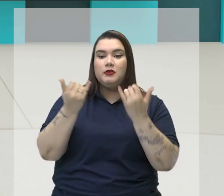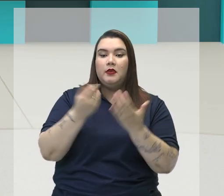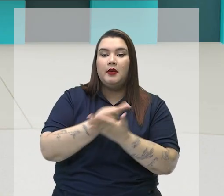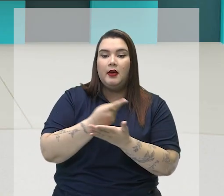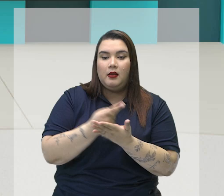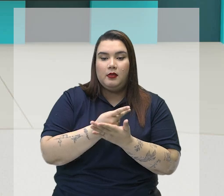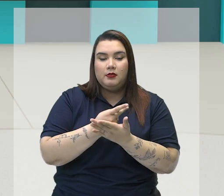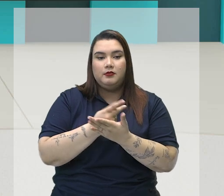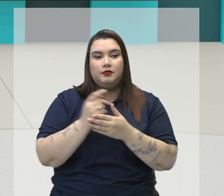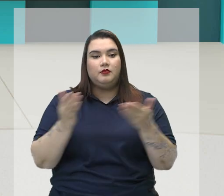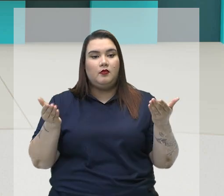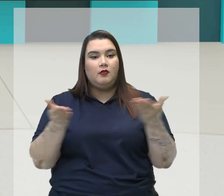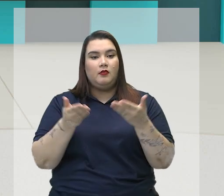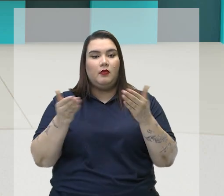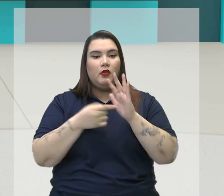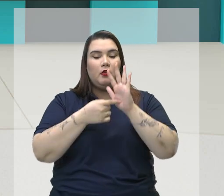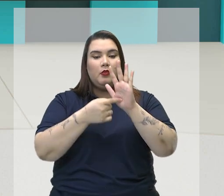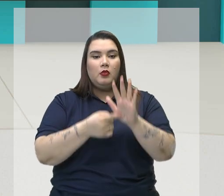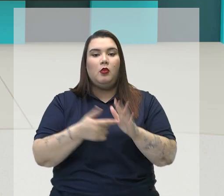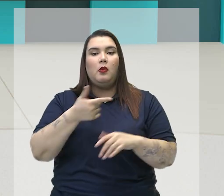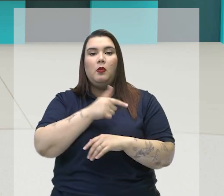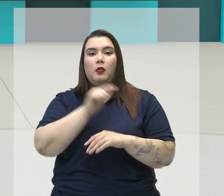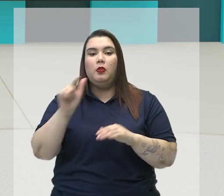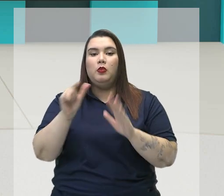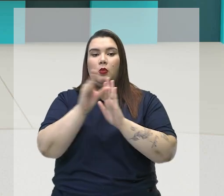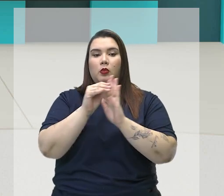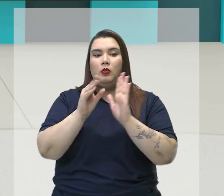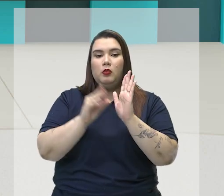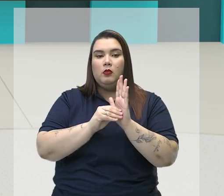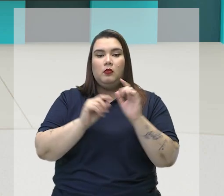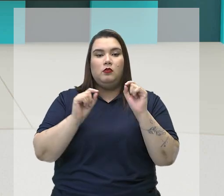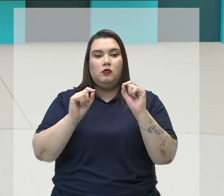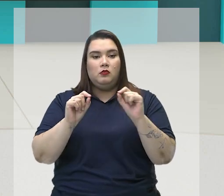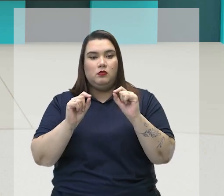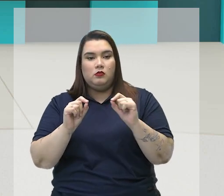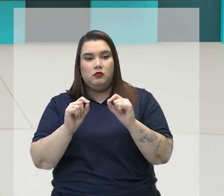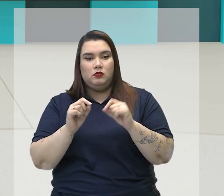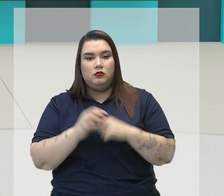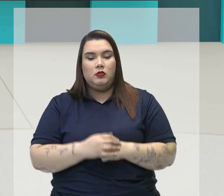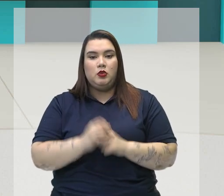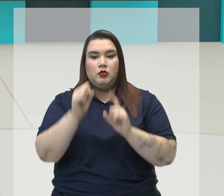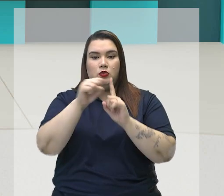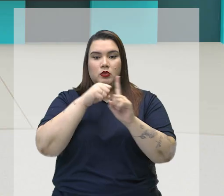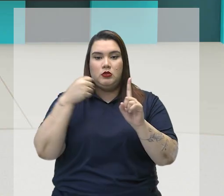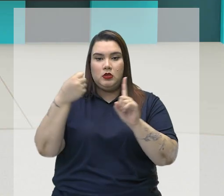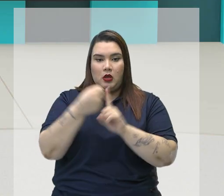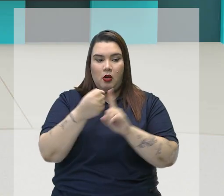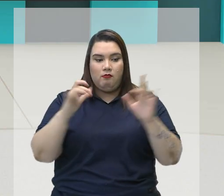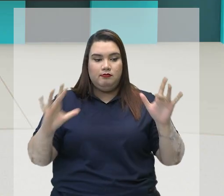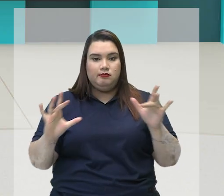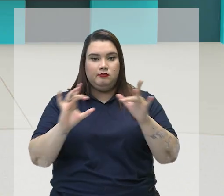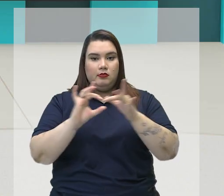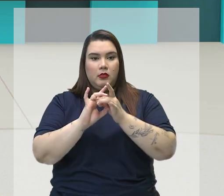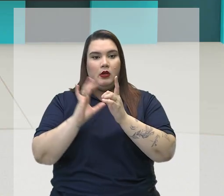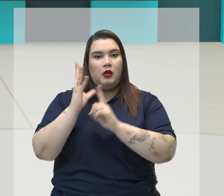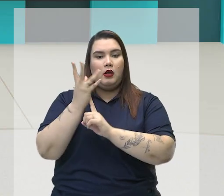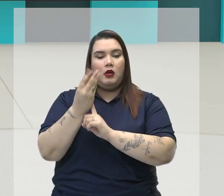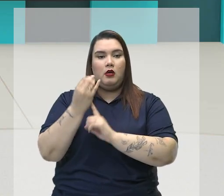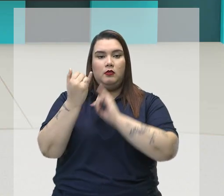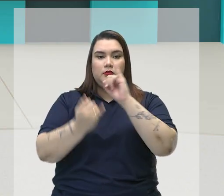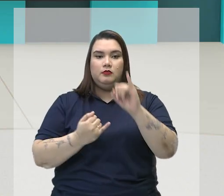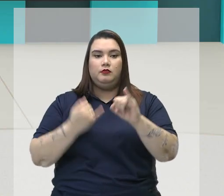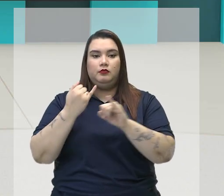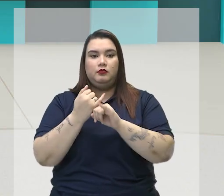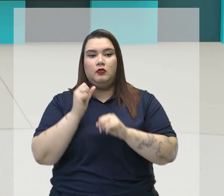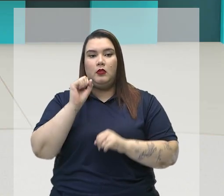desinformação. E aqui vamos chegar num outro ponto: a aproximação social pela arte digital.